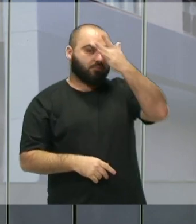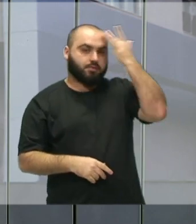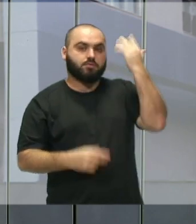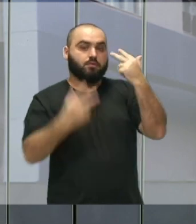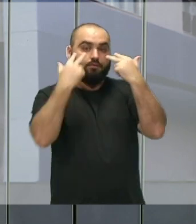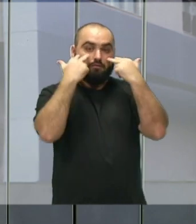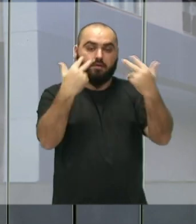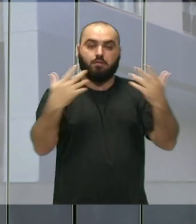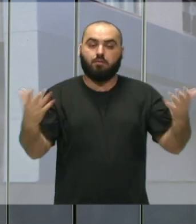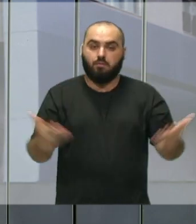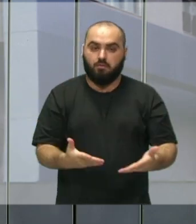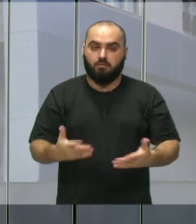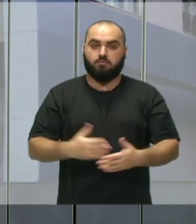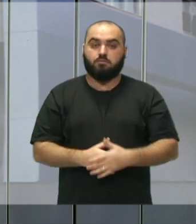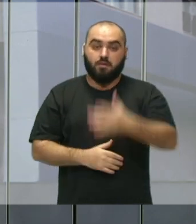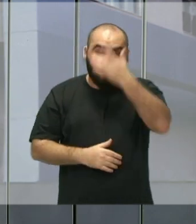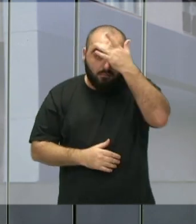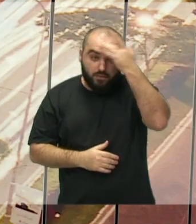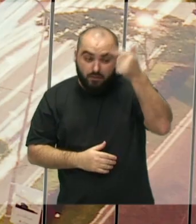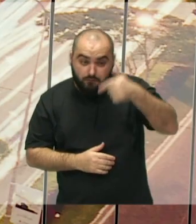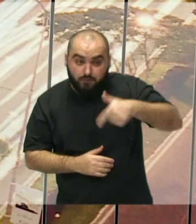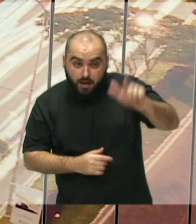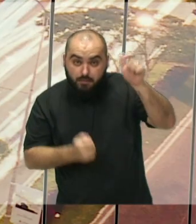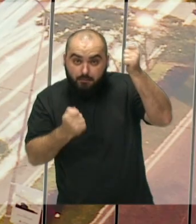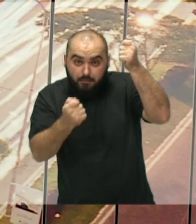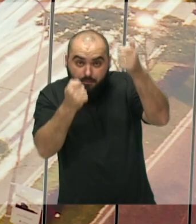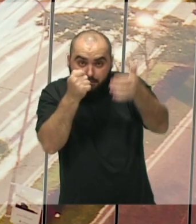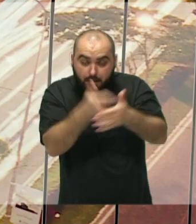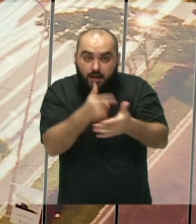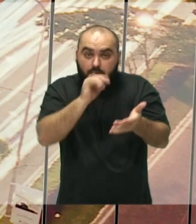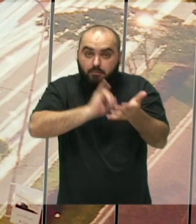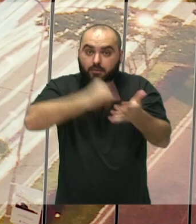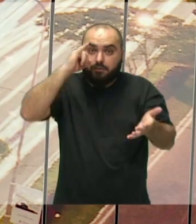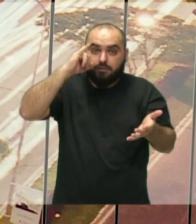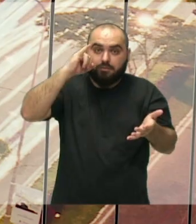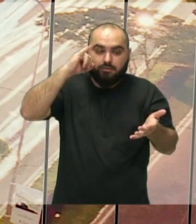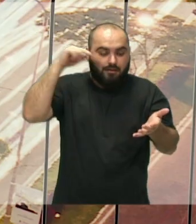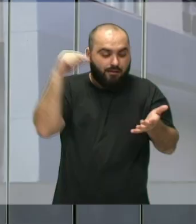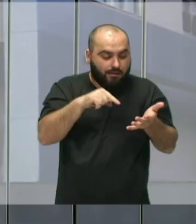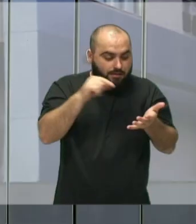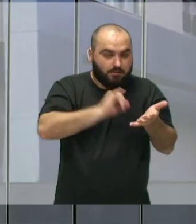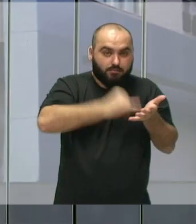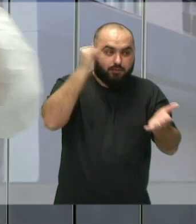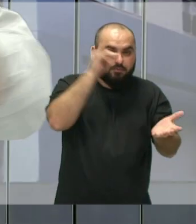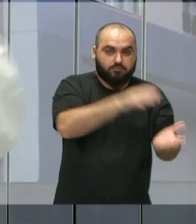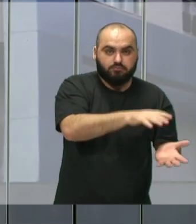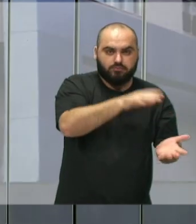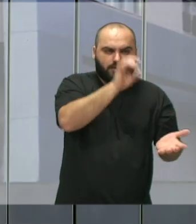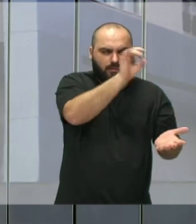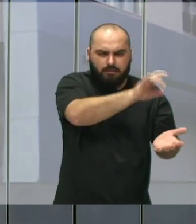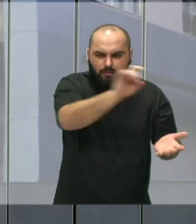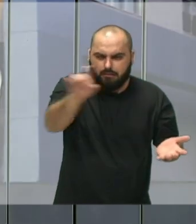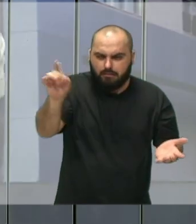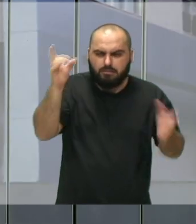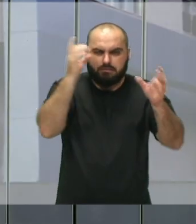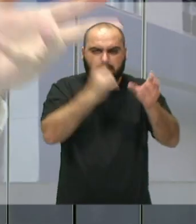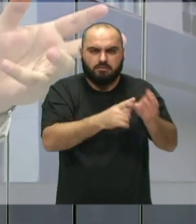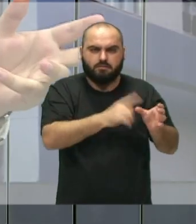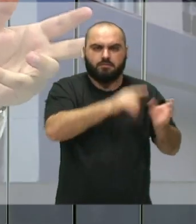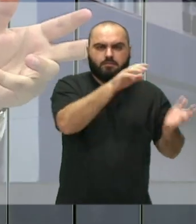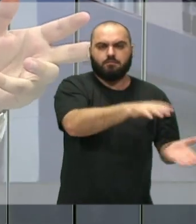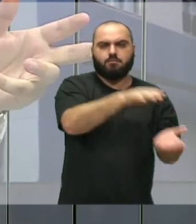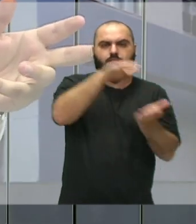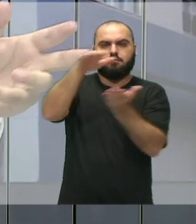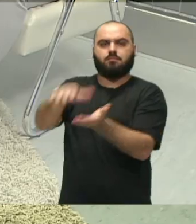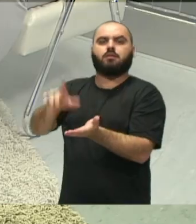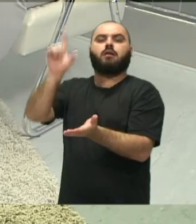nos assistindo, você que vai lá e paga o seu imposto. Esse montante de cada cidadão virou o que nós chamamos